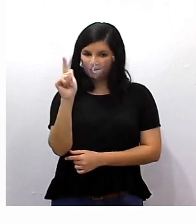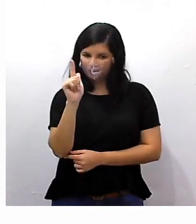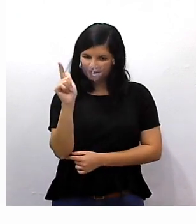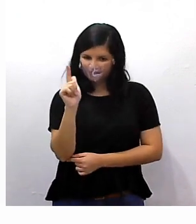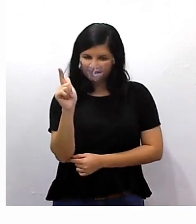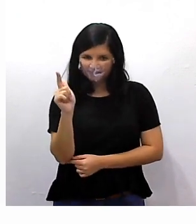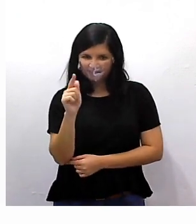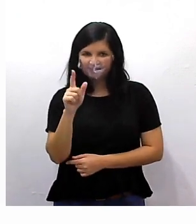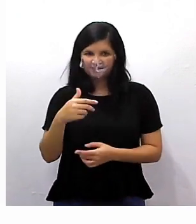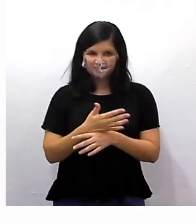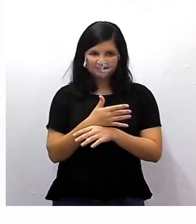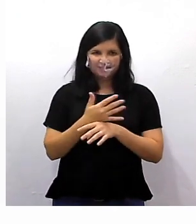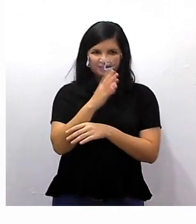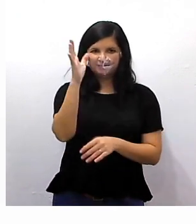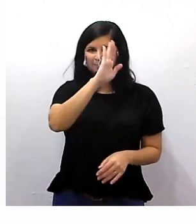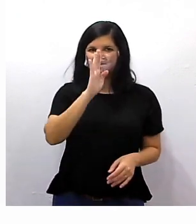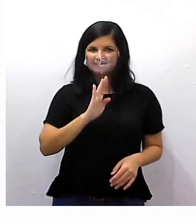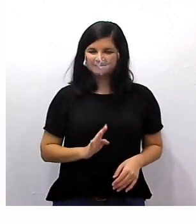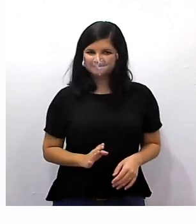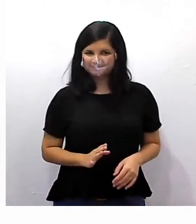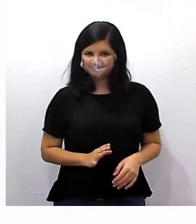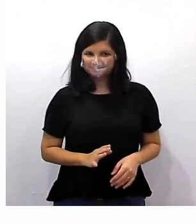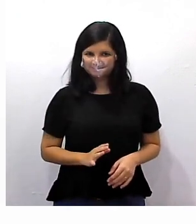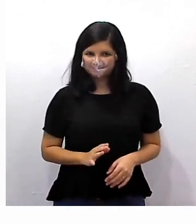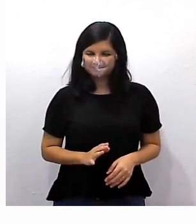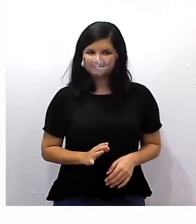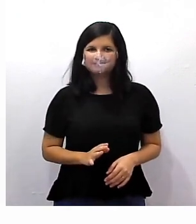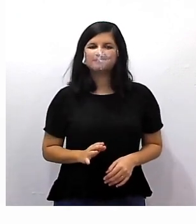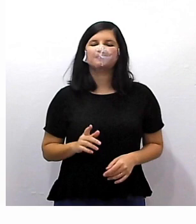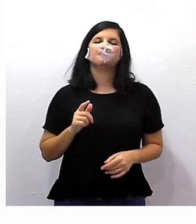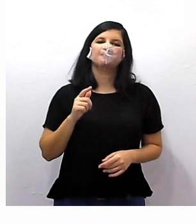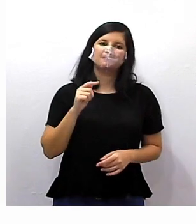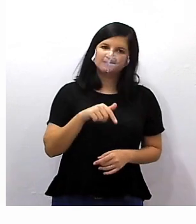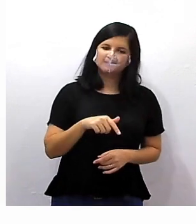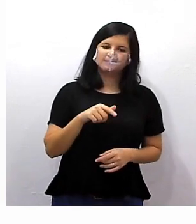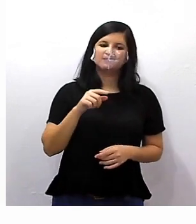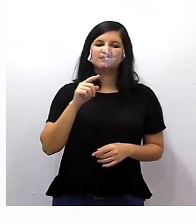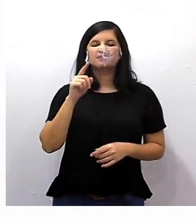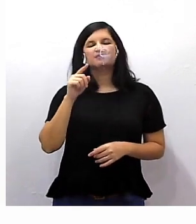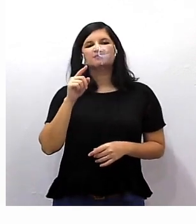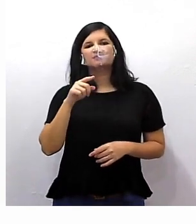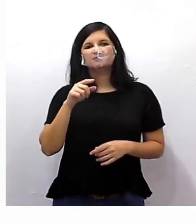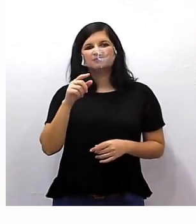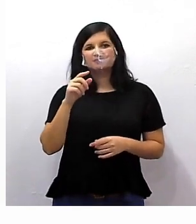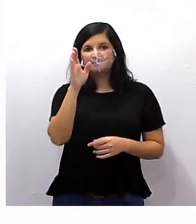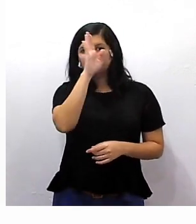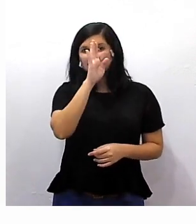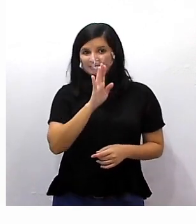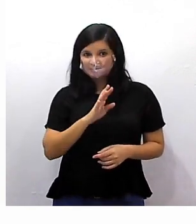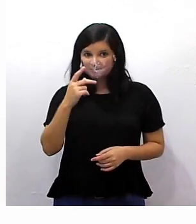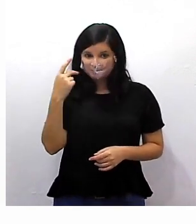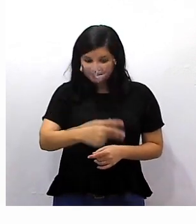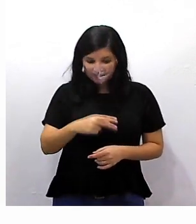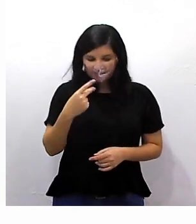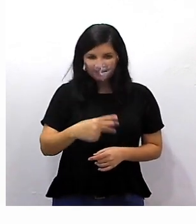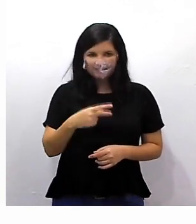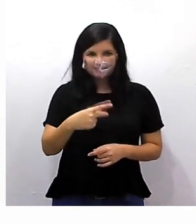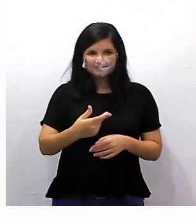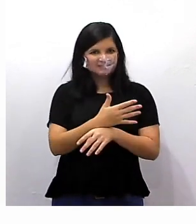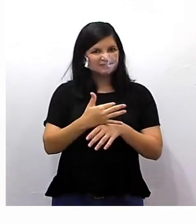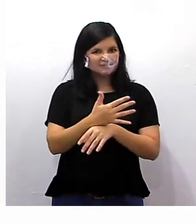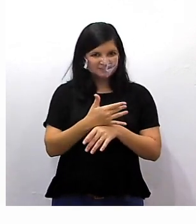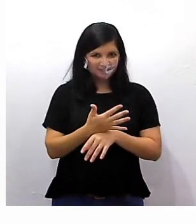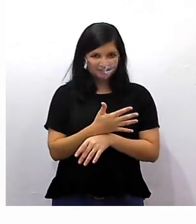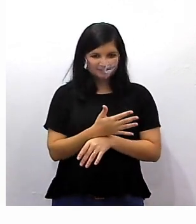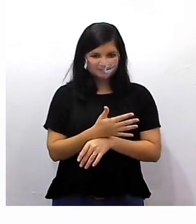Brazil. Eu tô falando de Goiânia, tá certo? E eu tô querendo dizer que ela, do Brasil, é uma cidade mais